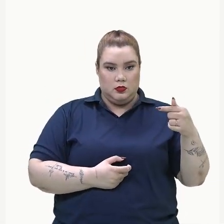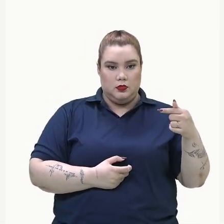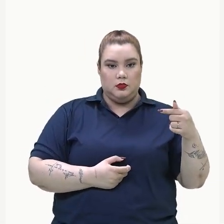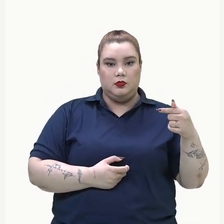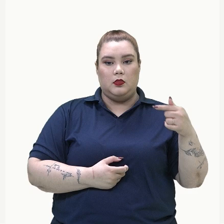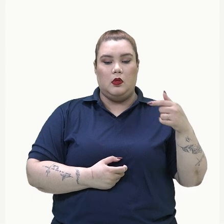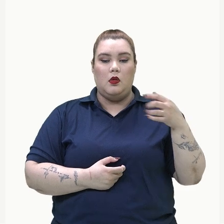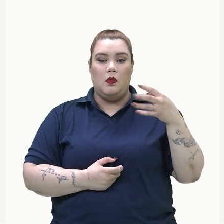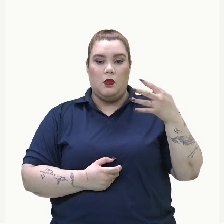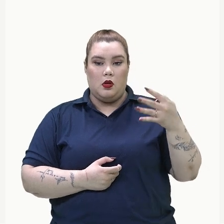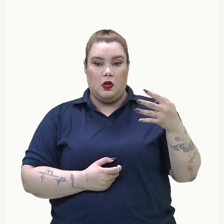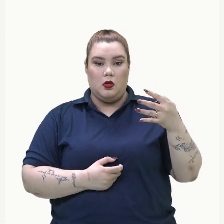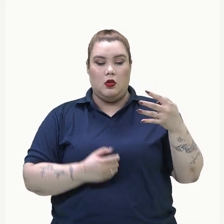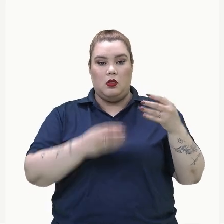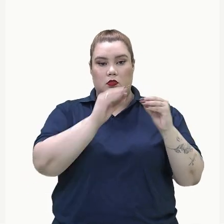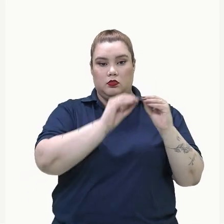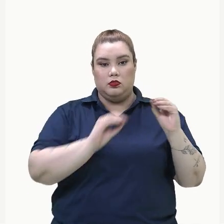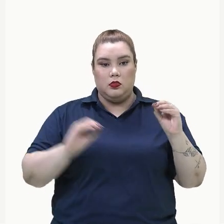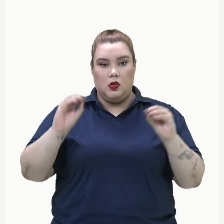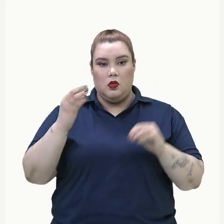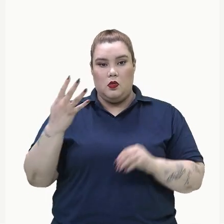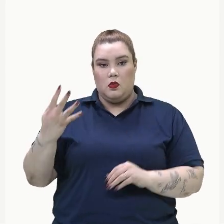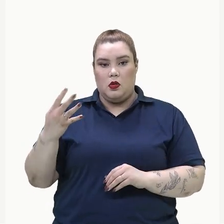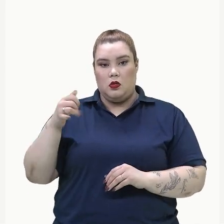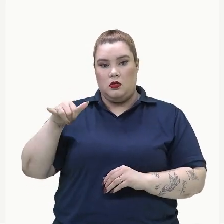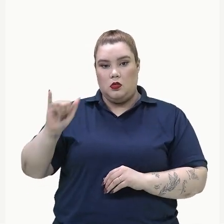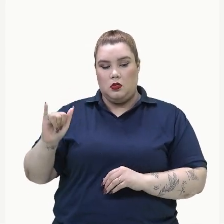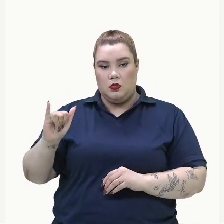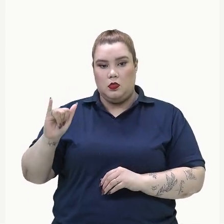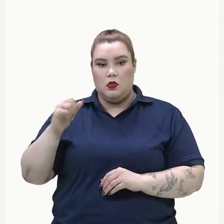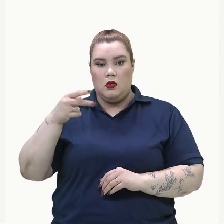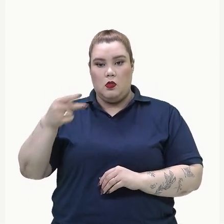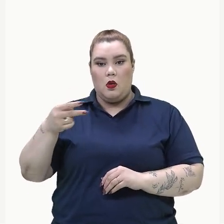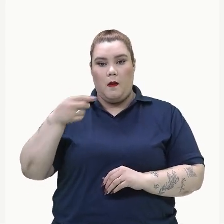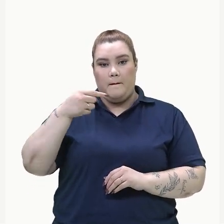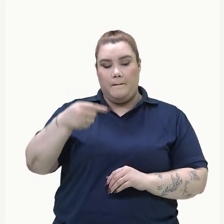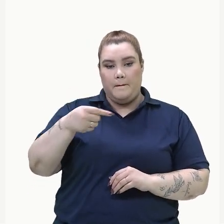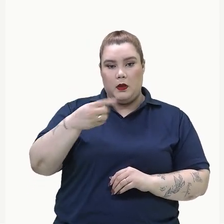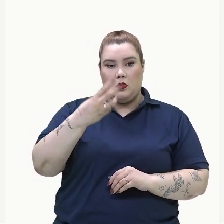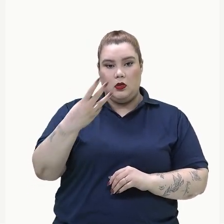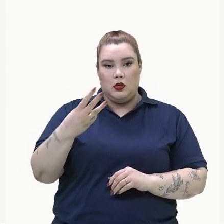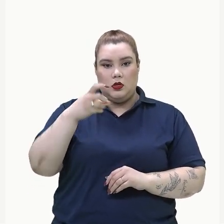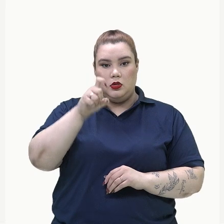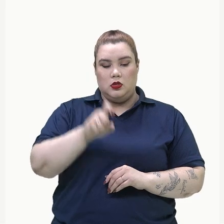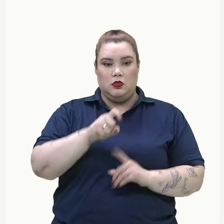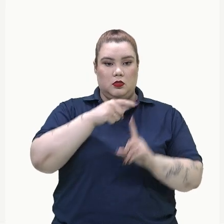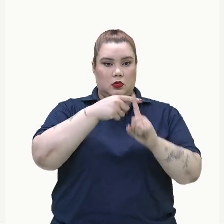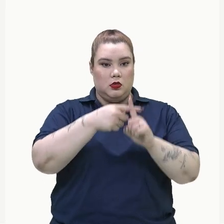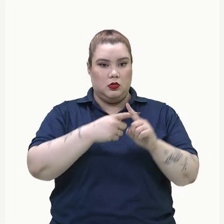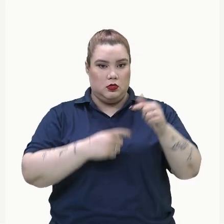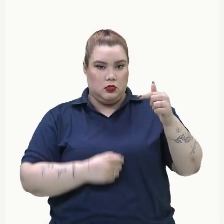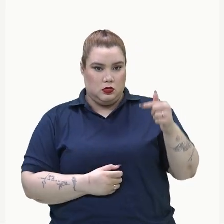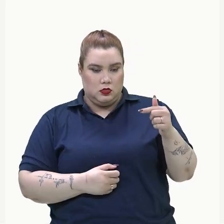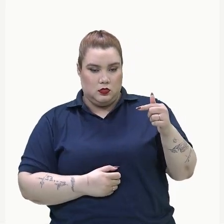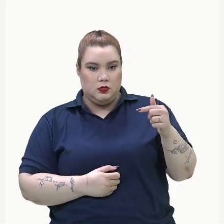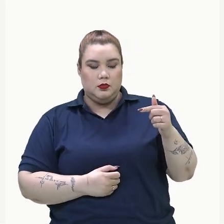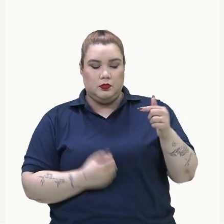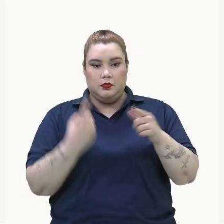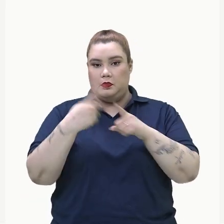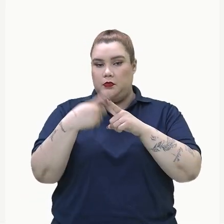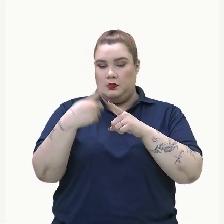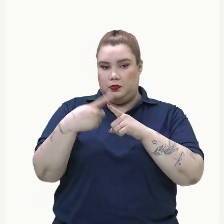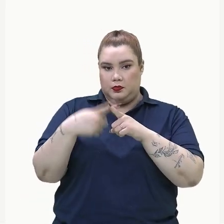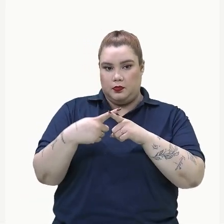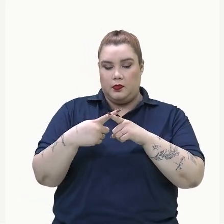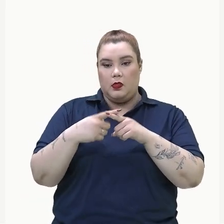4y é igual a menos 3x mais 7, né? O que aconteceu aqui? O